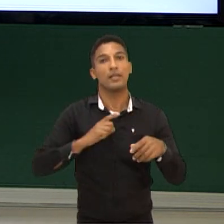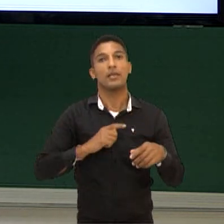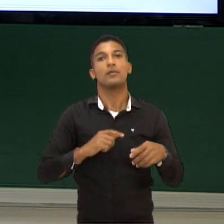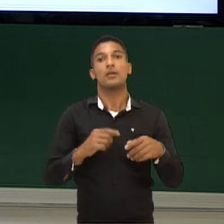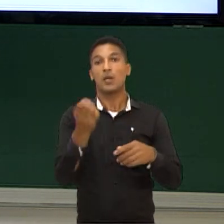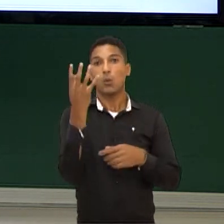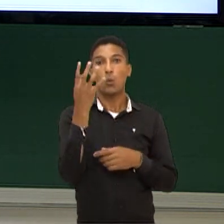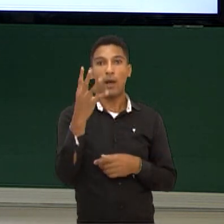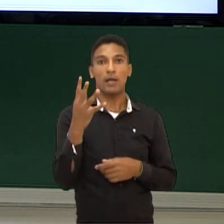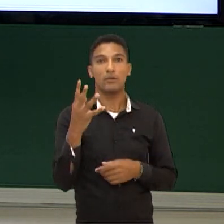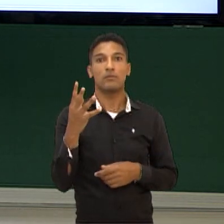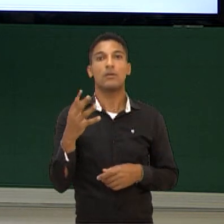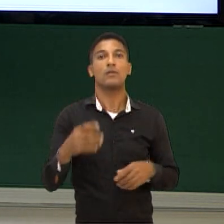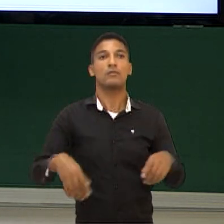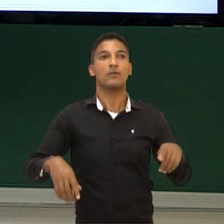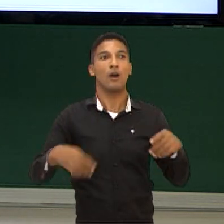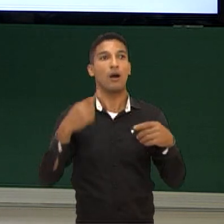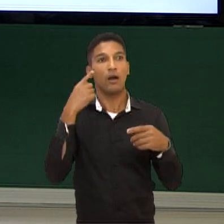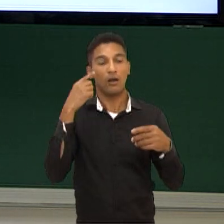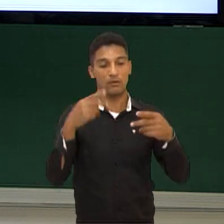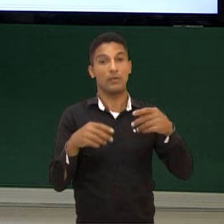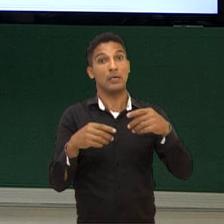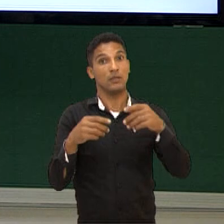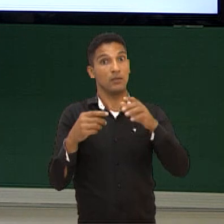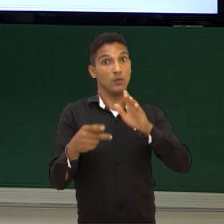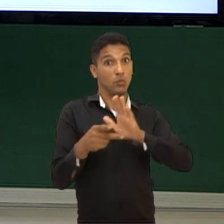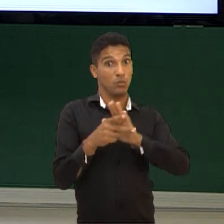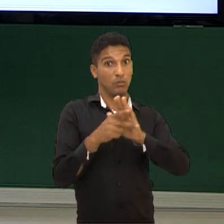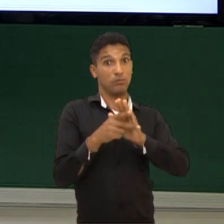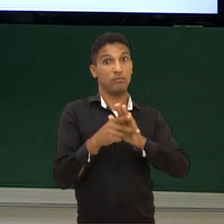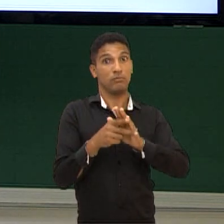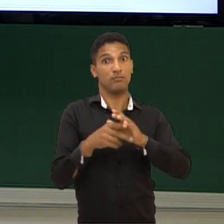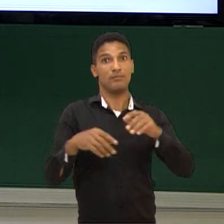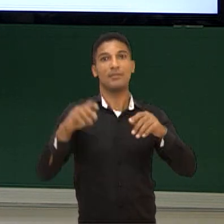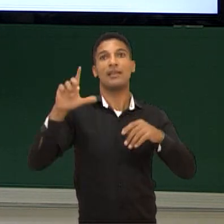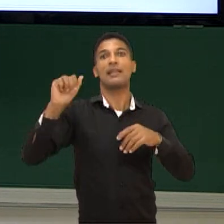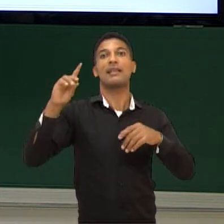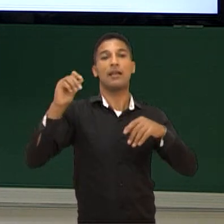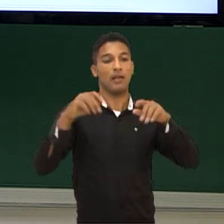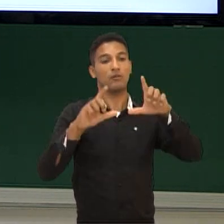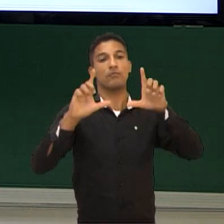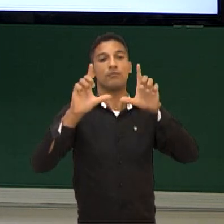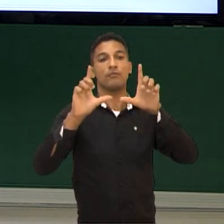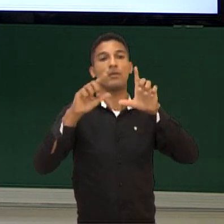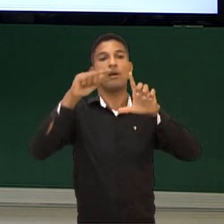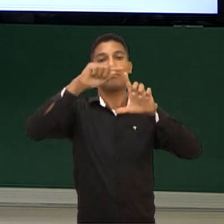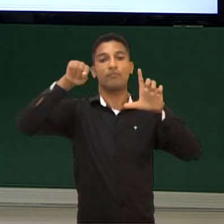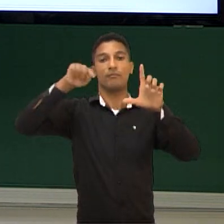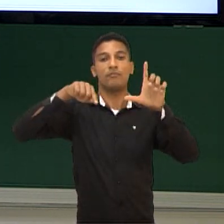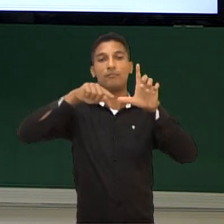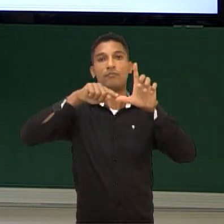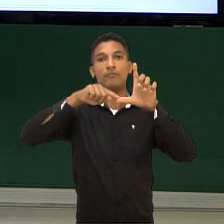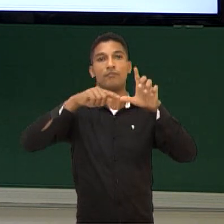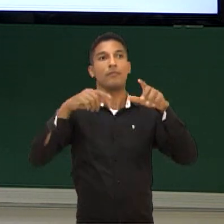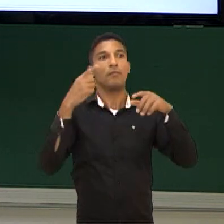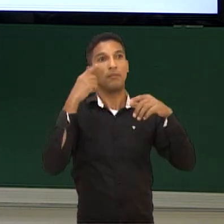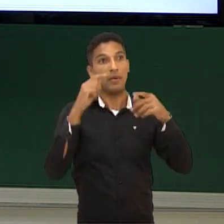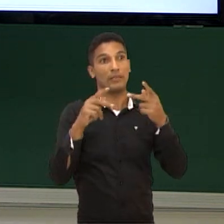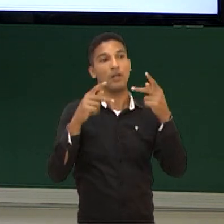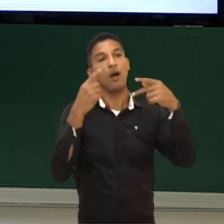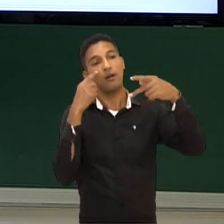lados. Não associe quadrilátero a quadrado, porque se tiver 4 lados, é um quadrilátero, mas